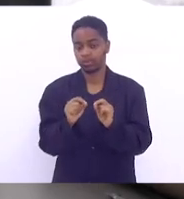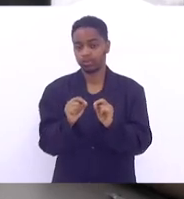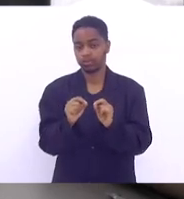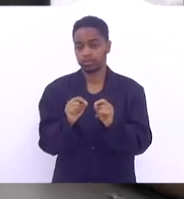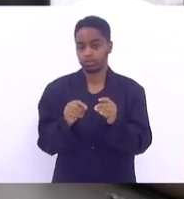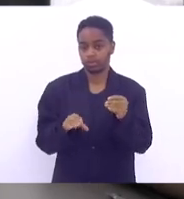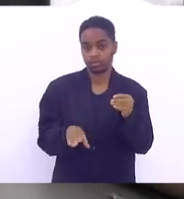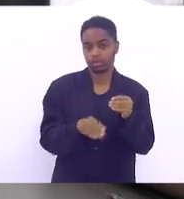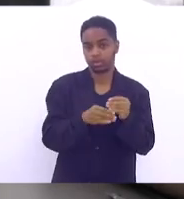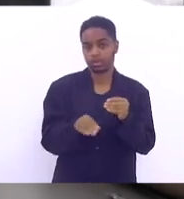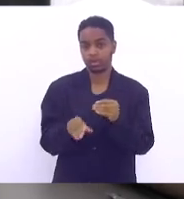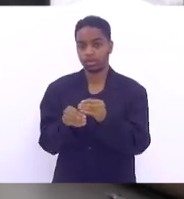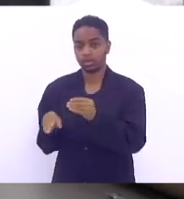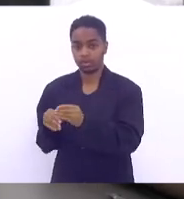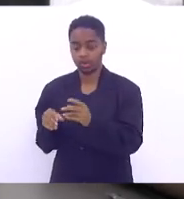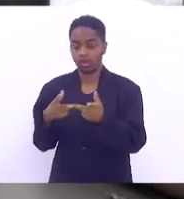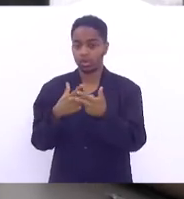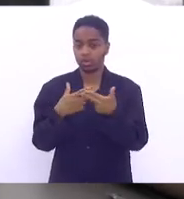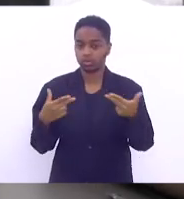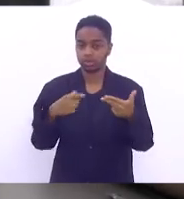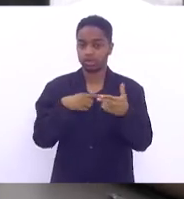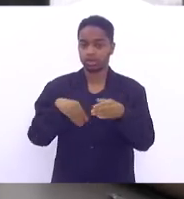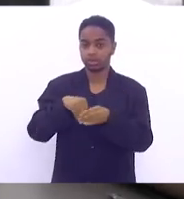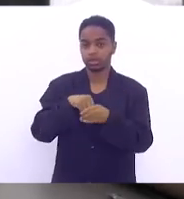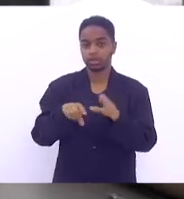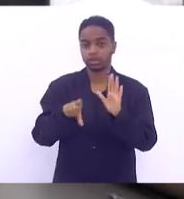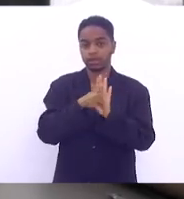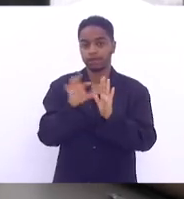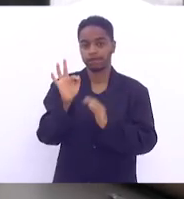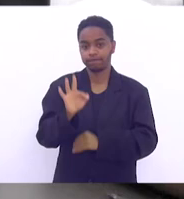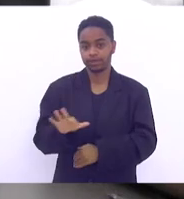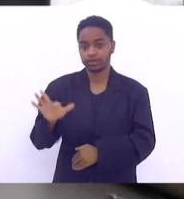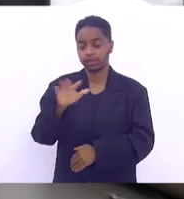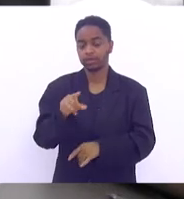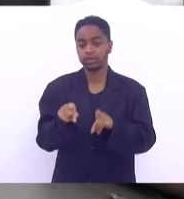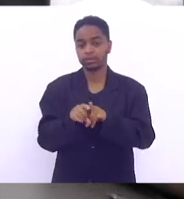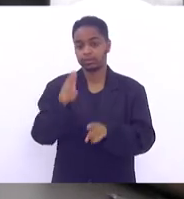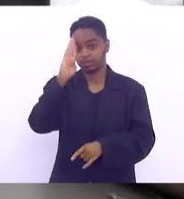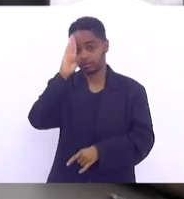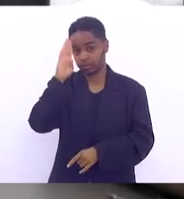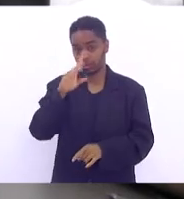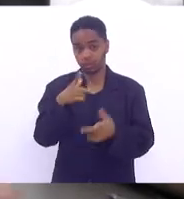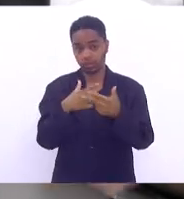às sanções previstas na legislação federal, especialmente aquelas previstas na Lei